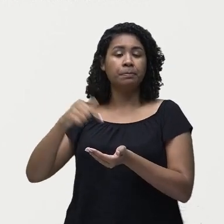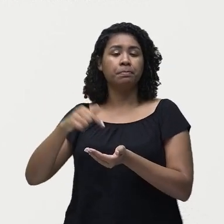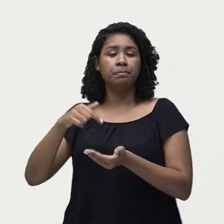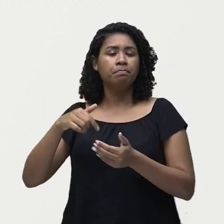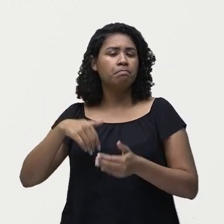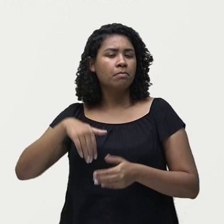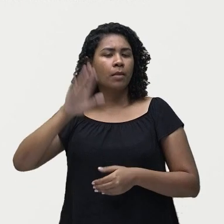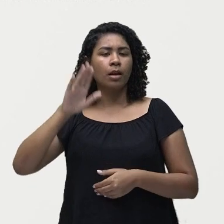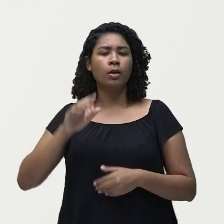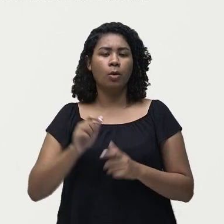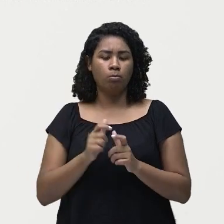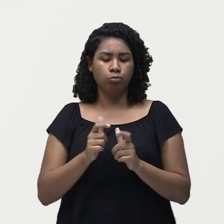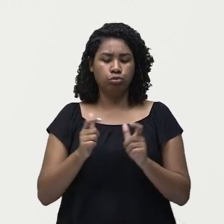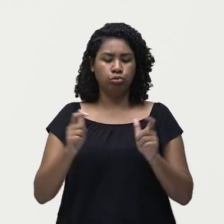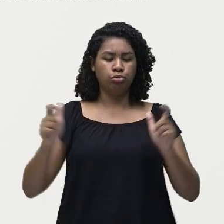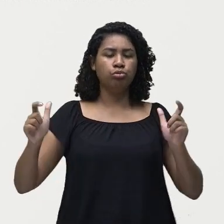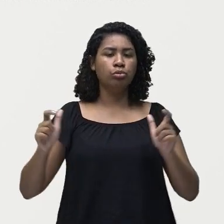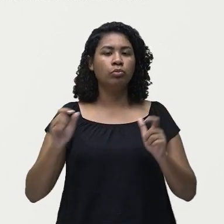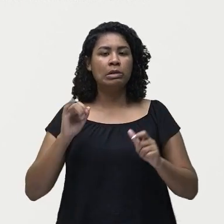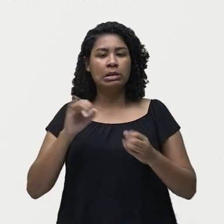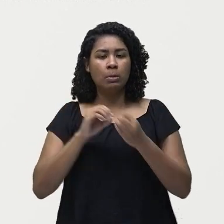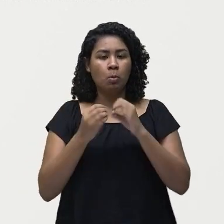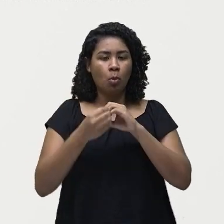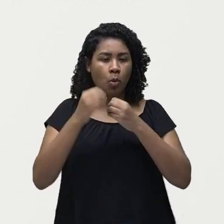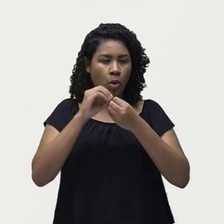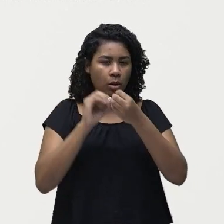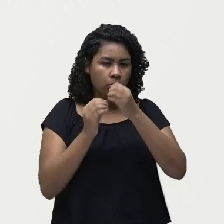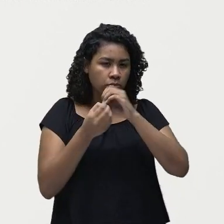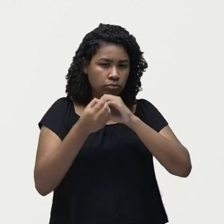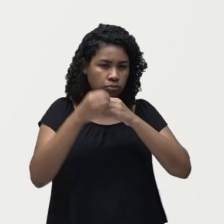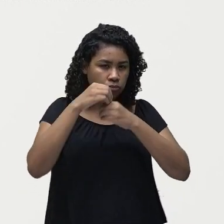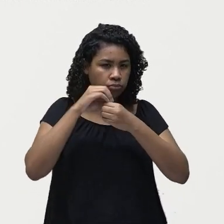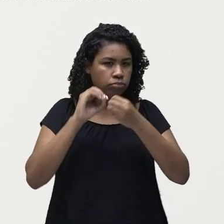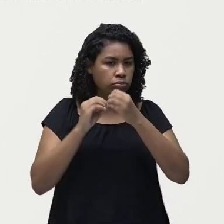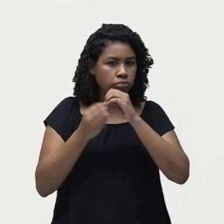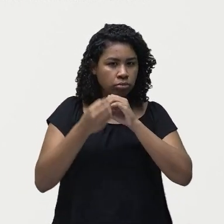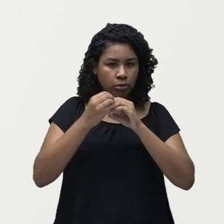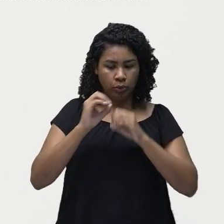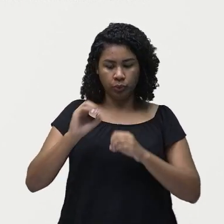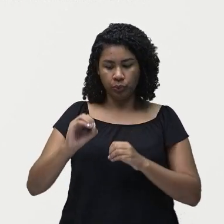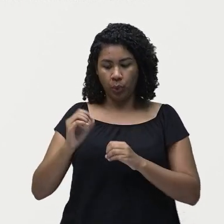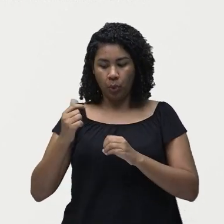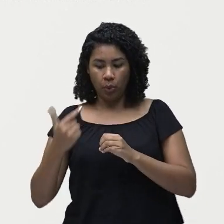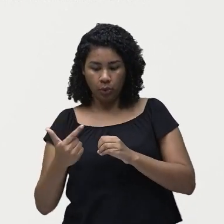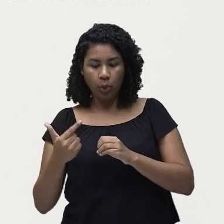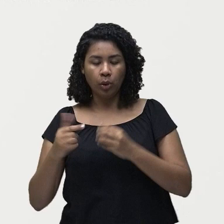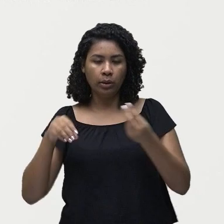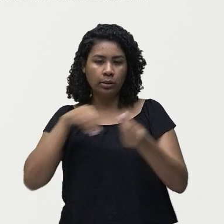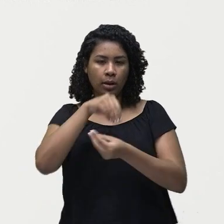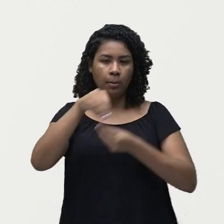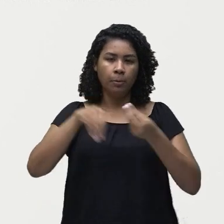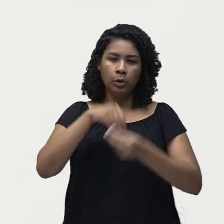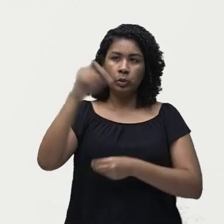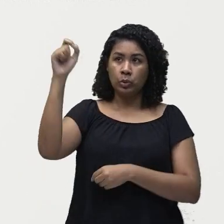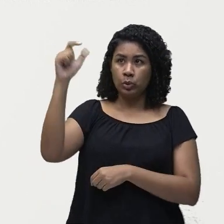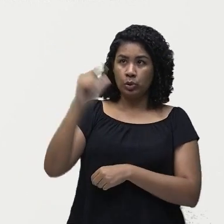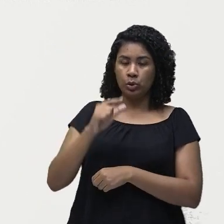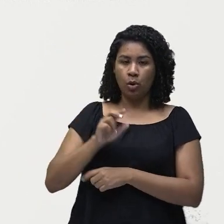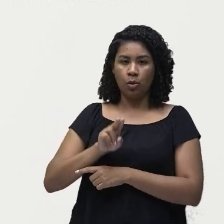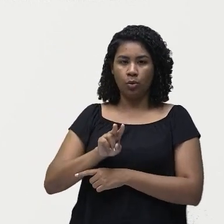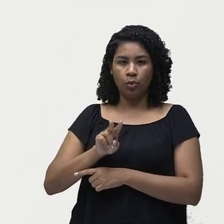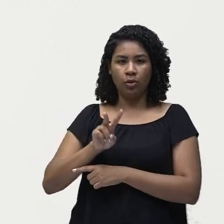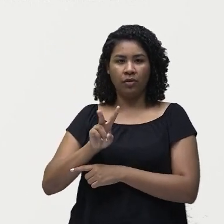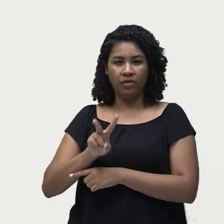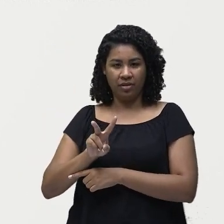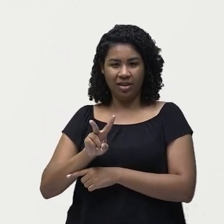quando as moléculas de oxigênio interagem com a radiação ultravioleta, né? Então, a gente está mostrando aqui para